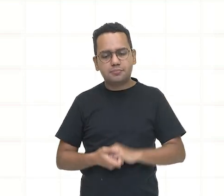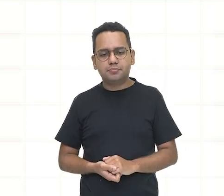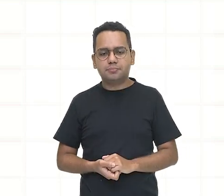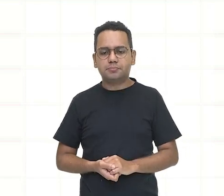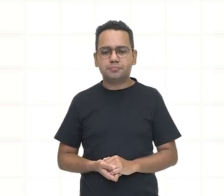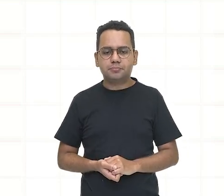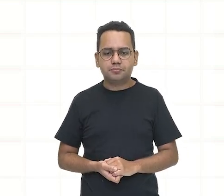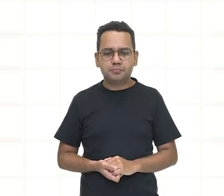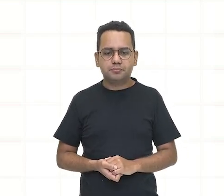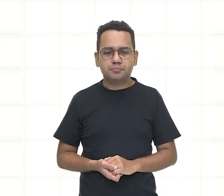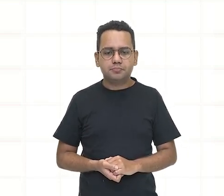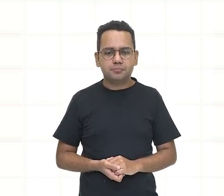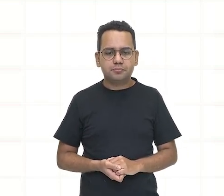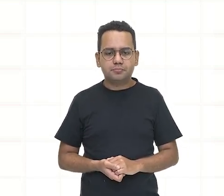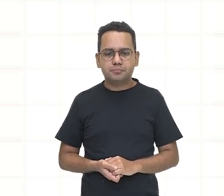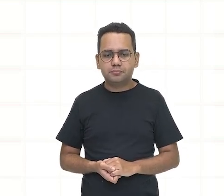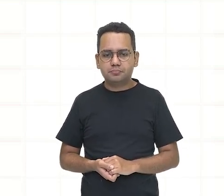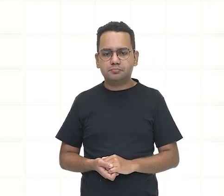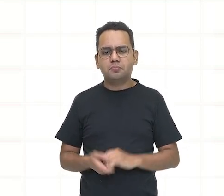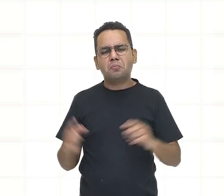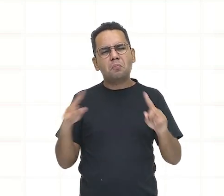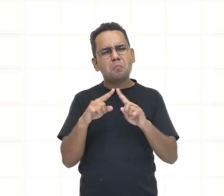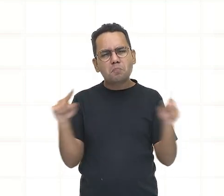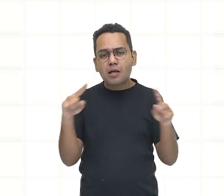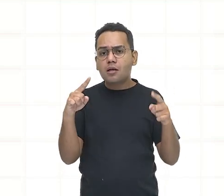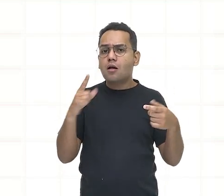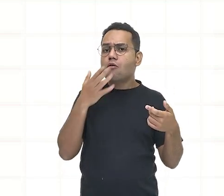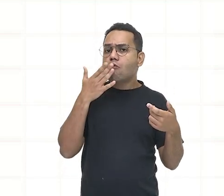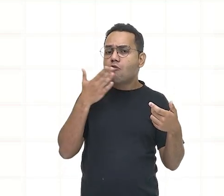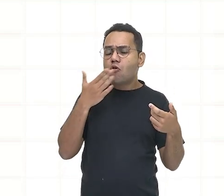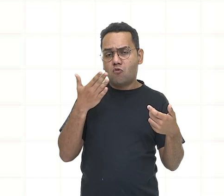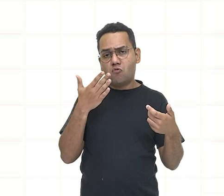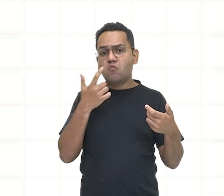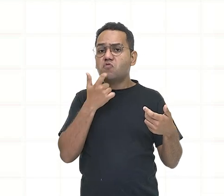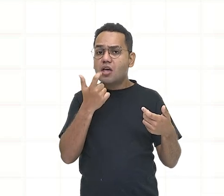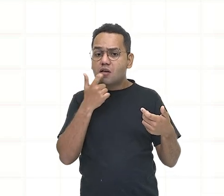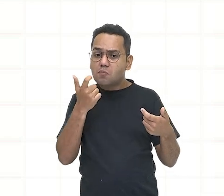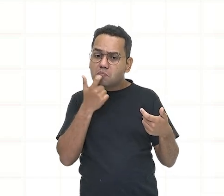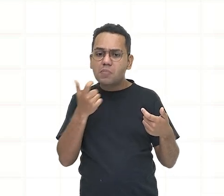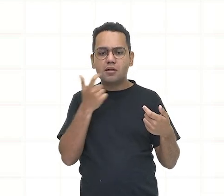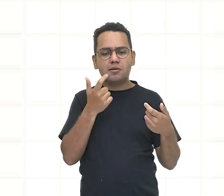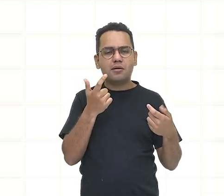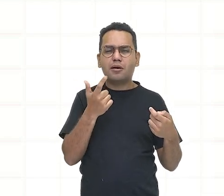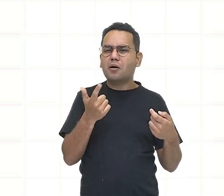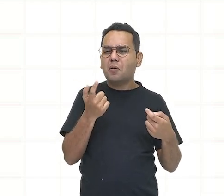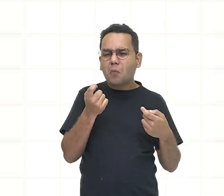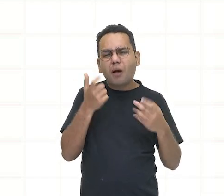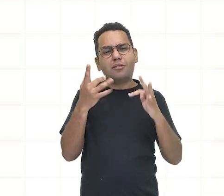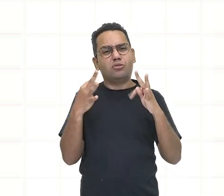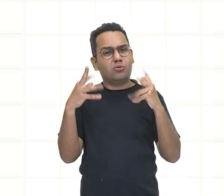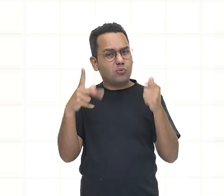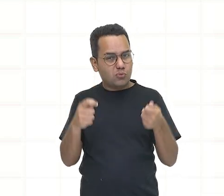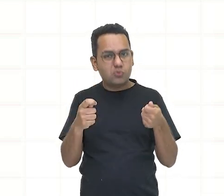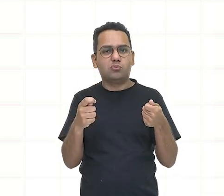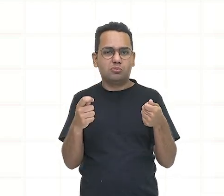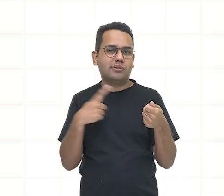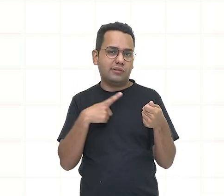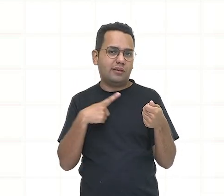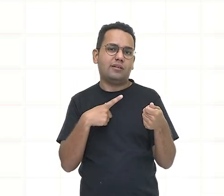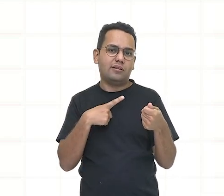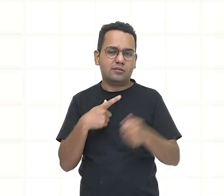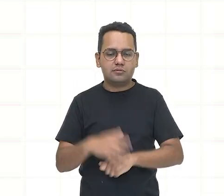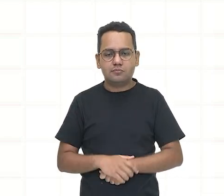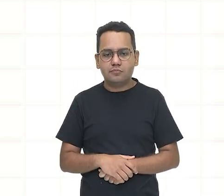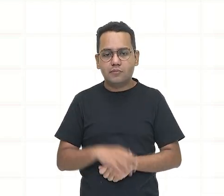os Países Baixos, Bélgica. Se a gente for observar, a gente vai ser praticamente todos os países europeus que